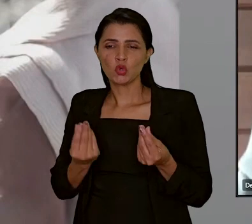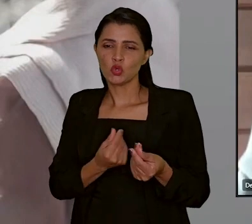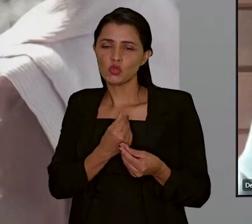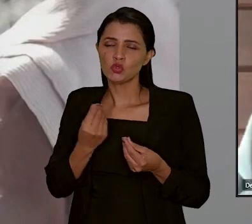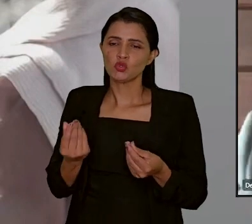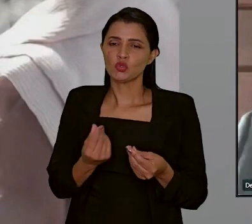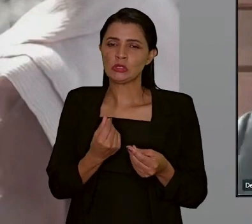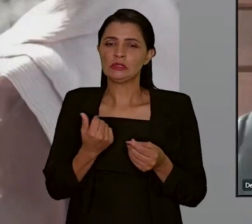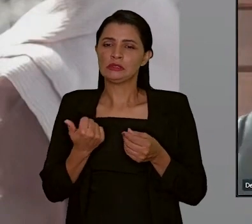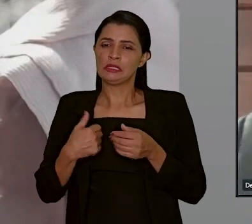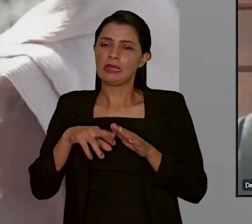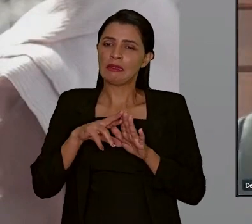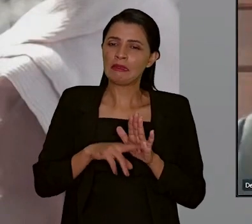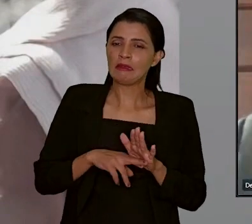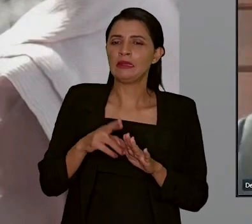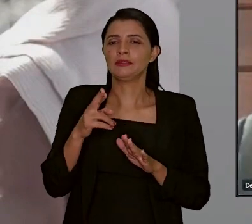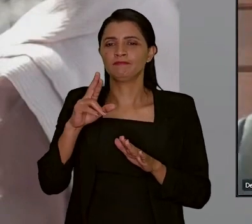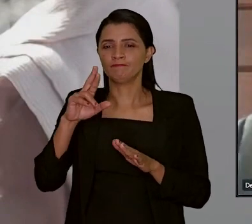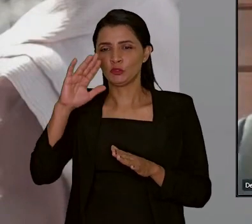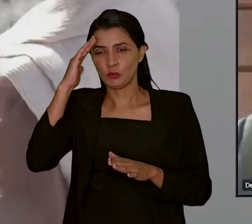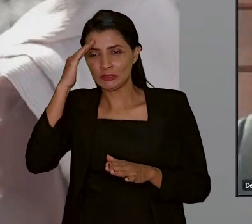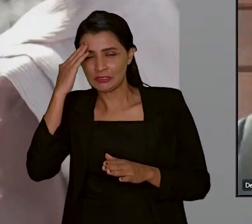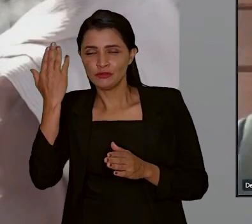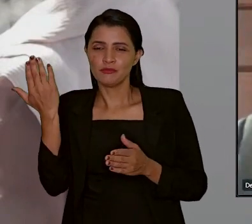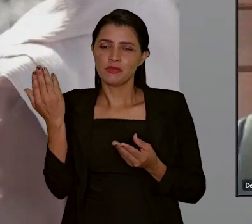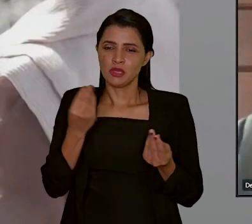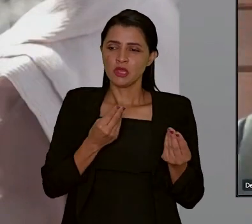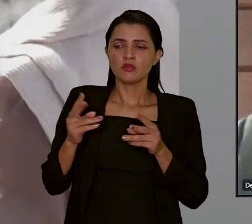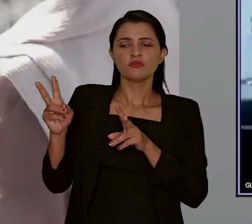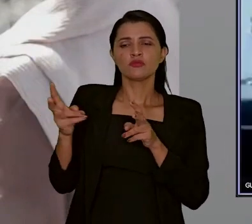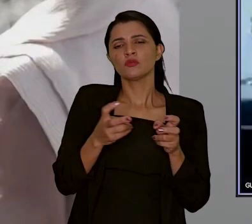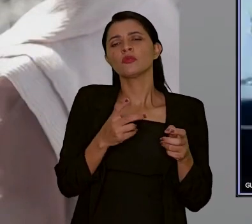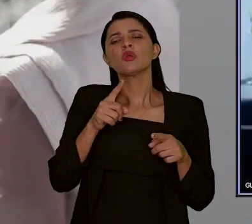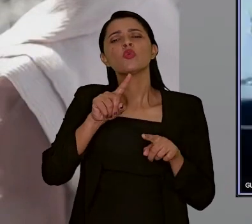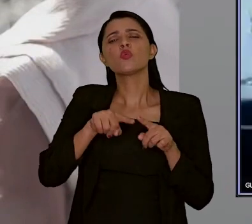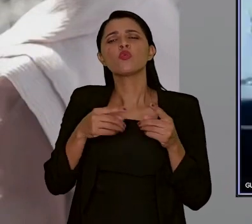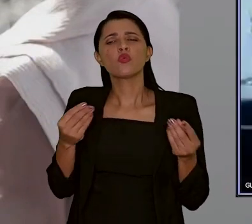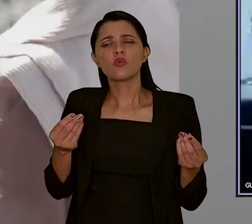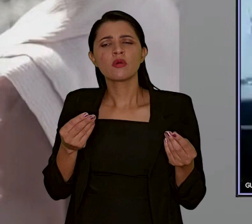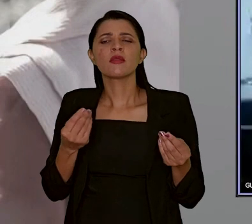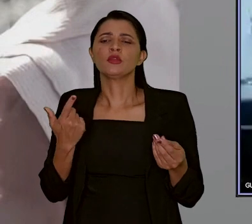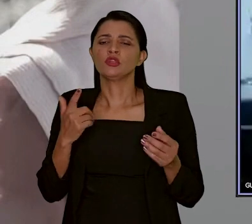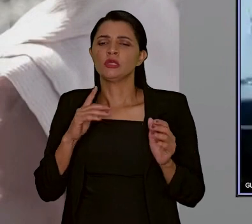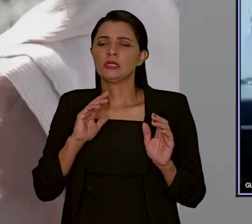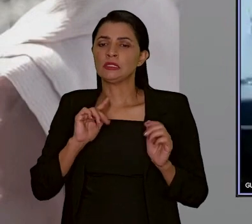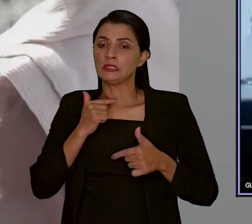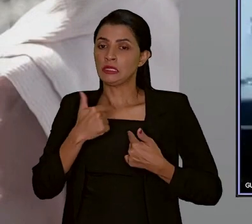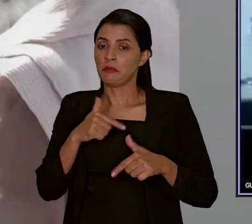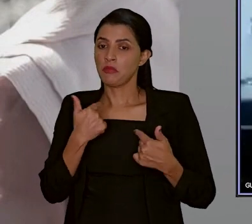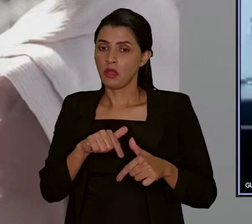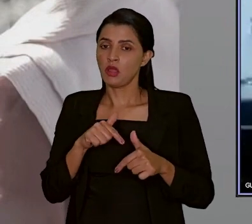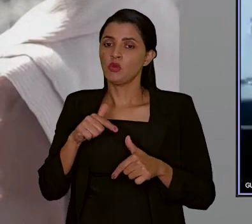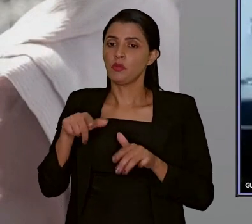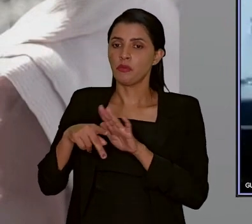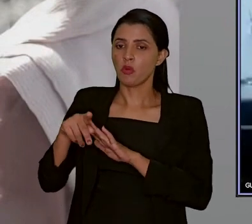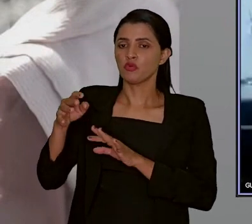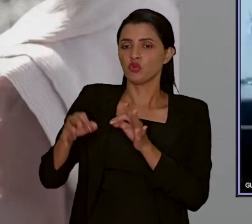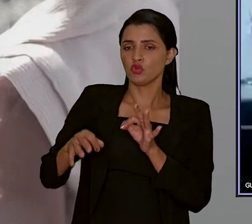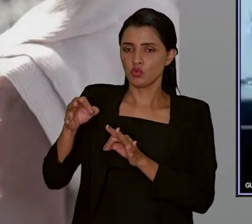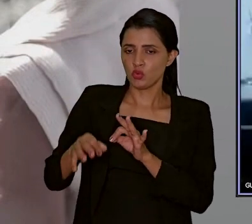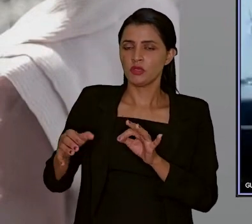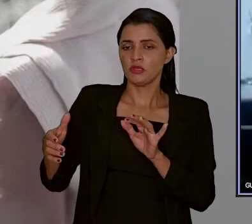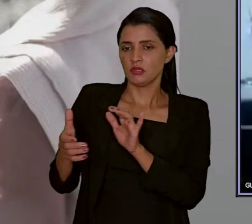dogmas, né, nossas convicções, notadamente em matéria de atuação do juiz de enlace. Né? Na realidade,